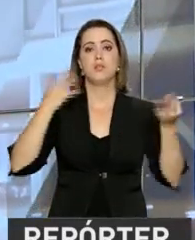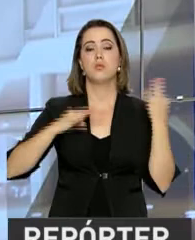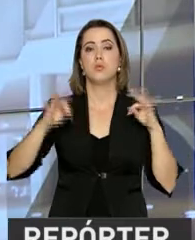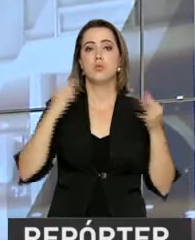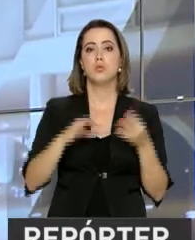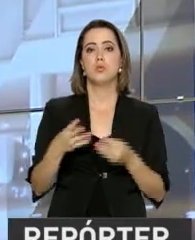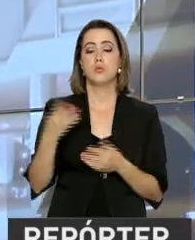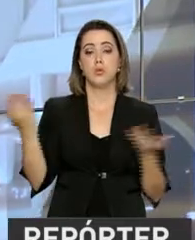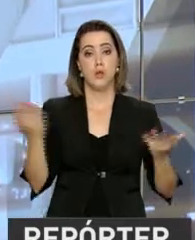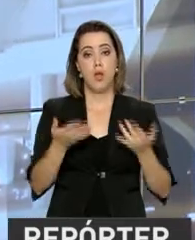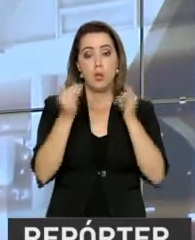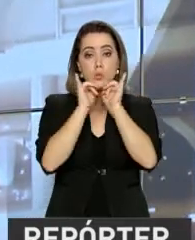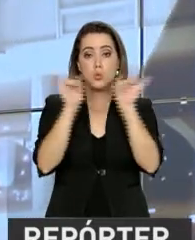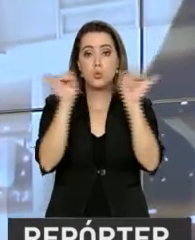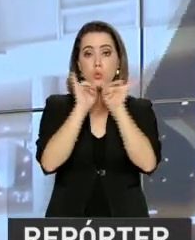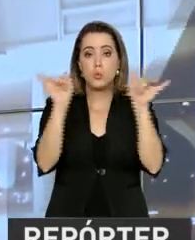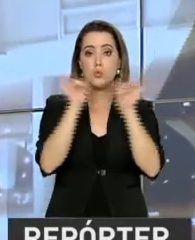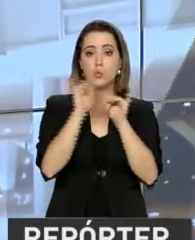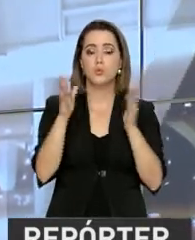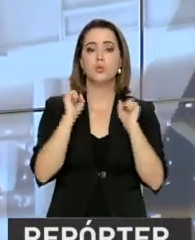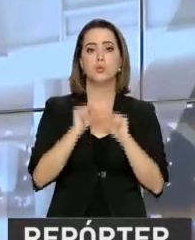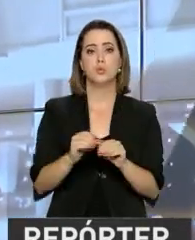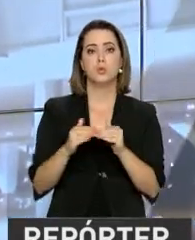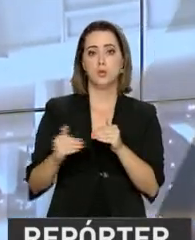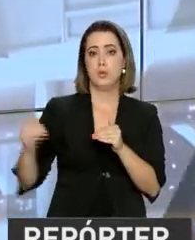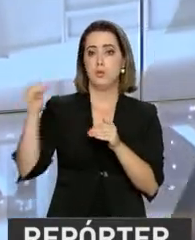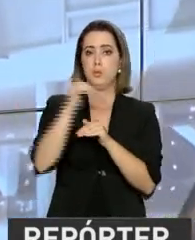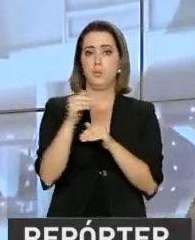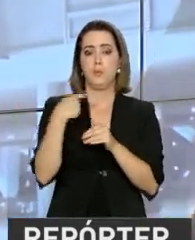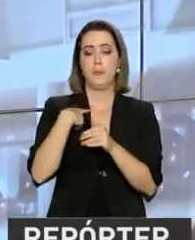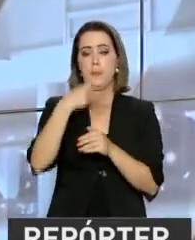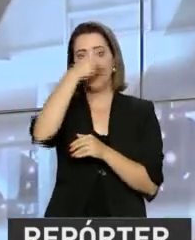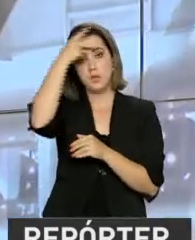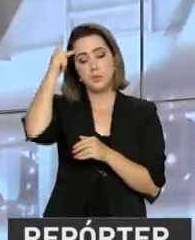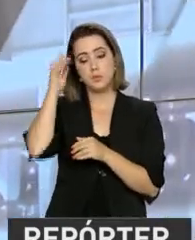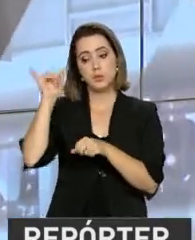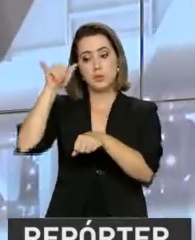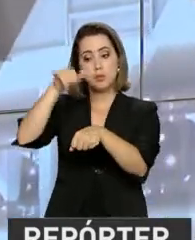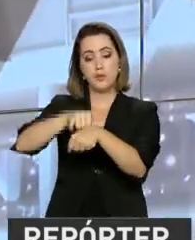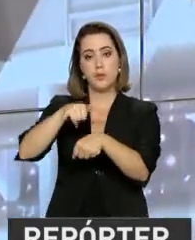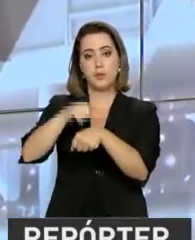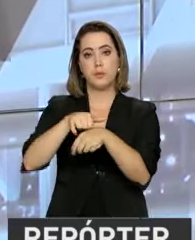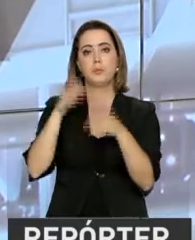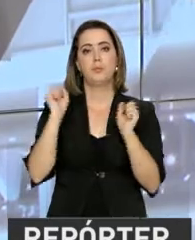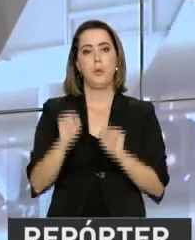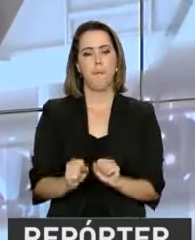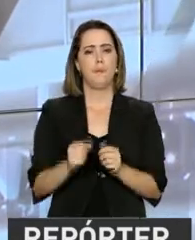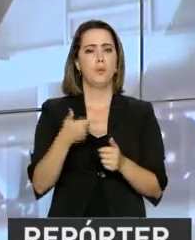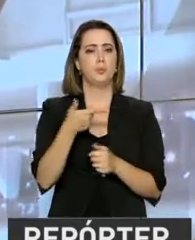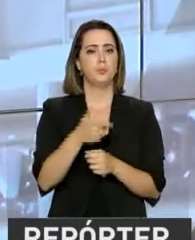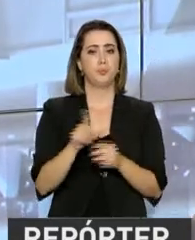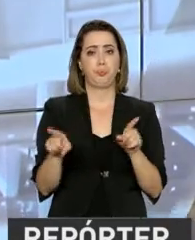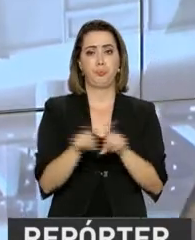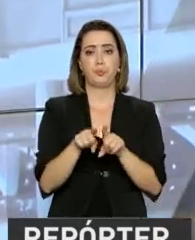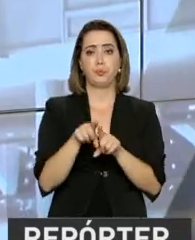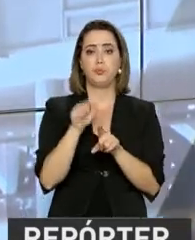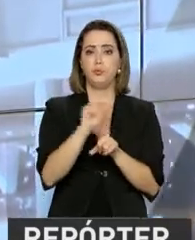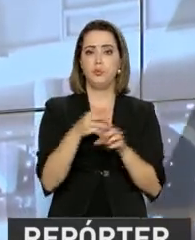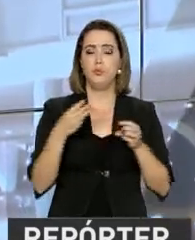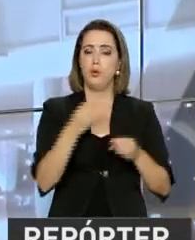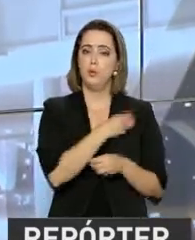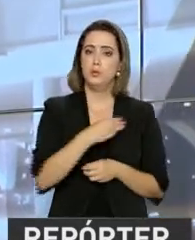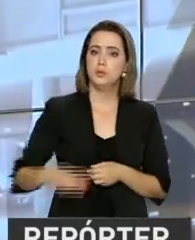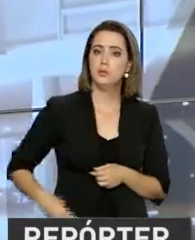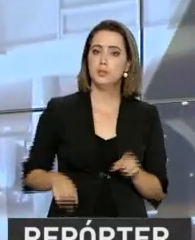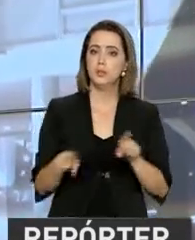Entre as ações está a permissão para aumento de capital estrangeiro nas empresas aéreas brasileiras. O Ministério também propõe a concessão de